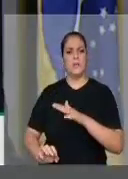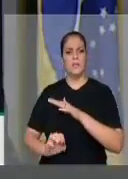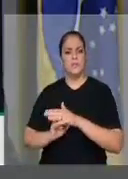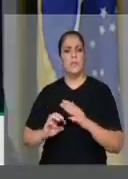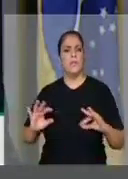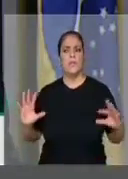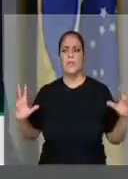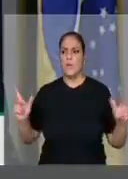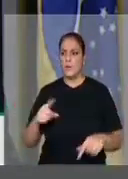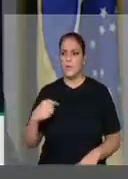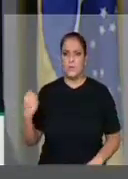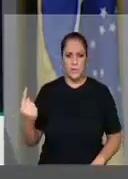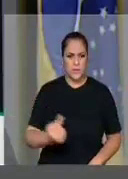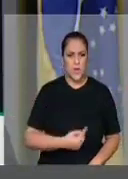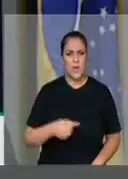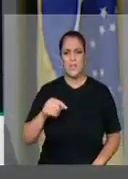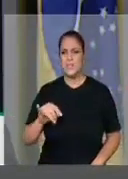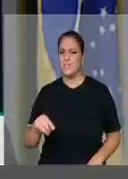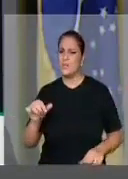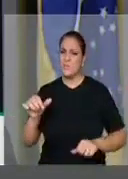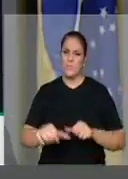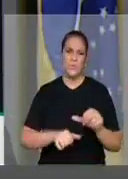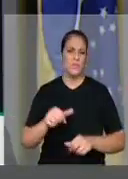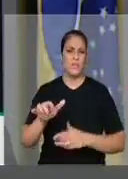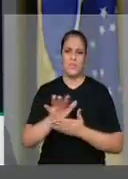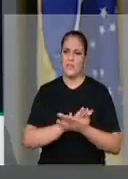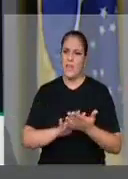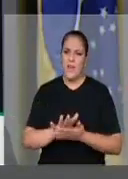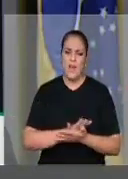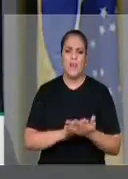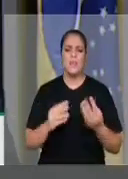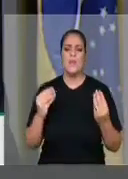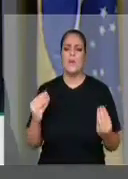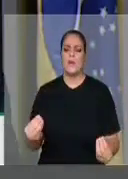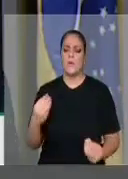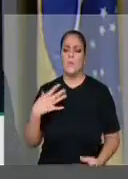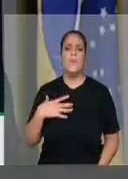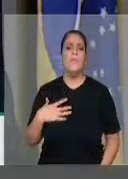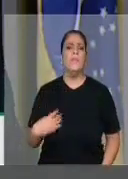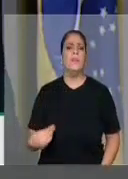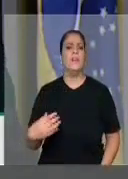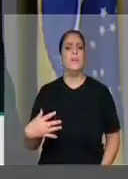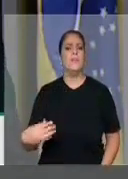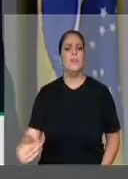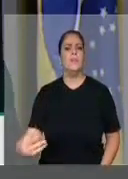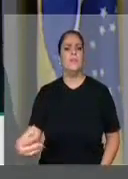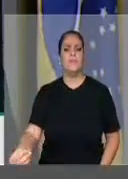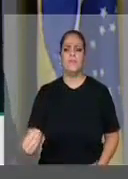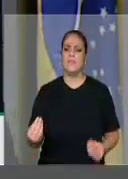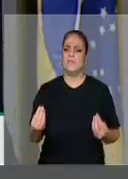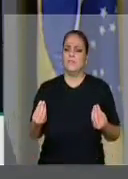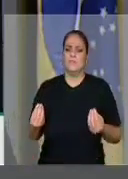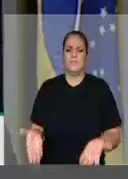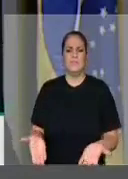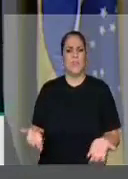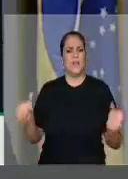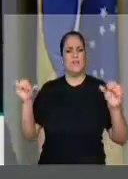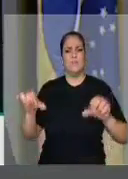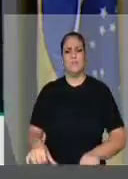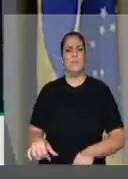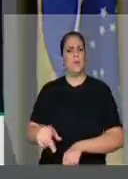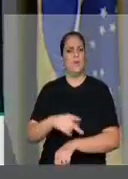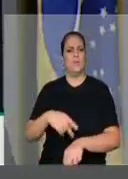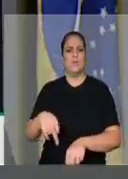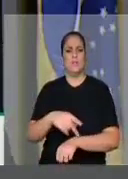empregado, se nós não fizermos essa mudança, vamos entregar aos nossos filhos e netos uma nação